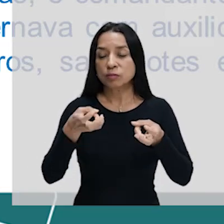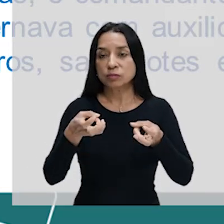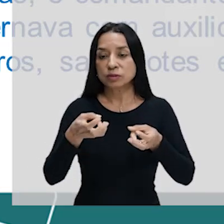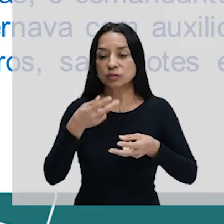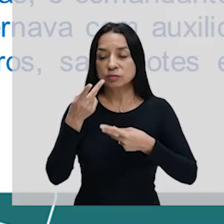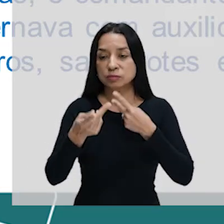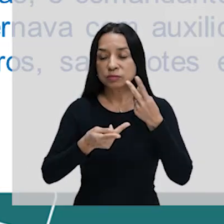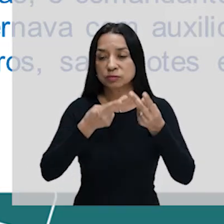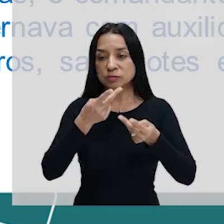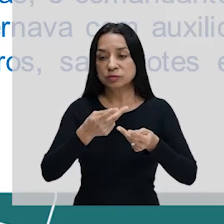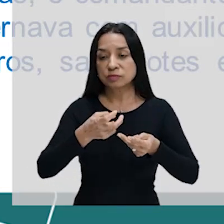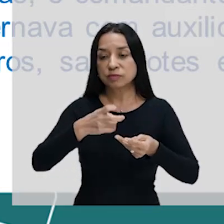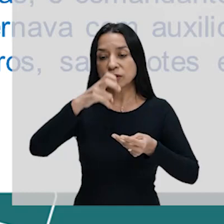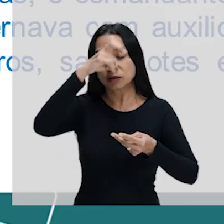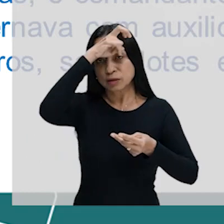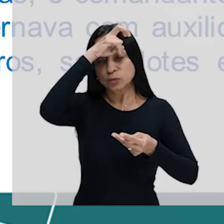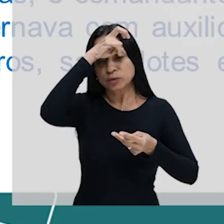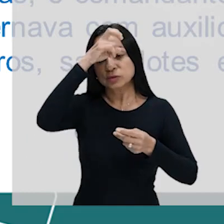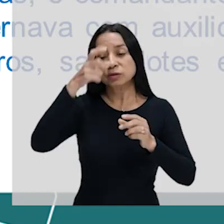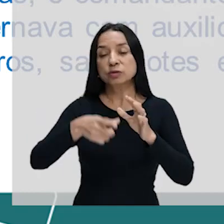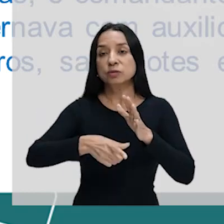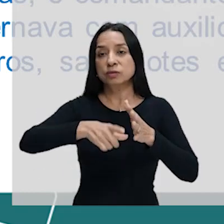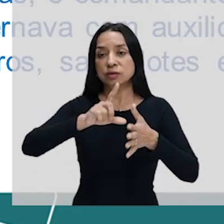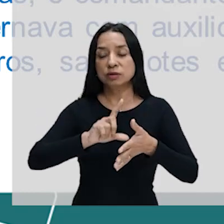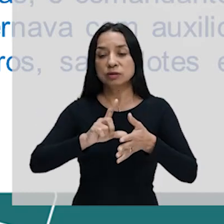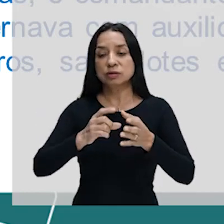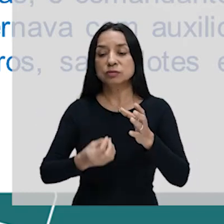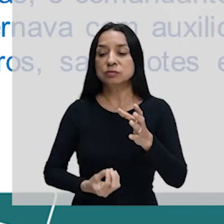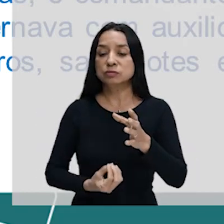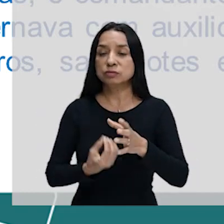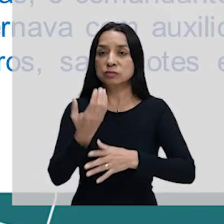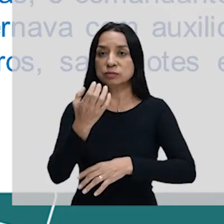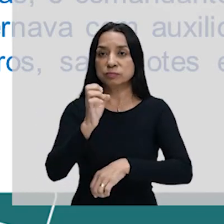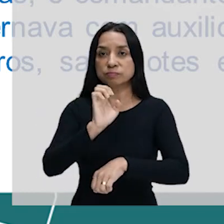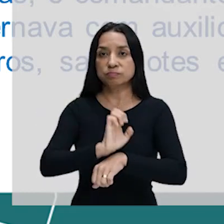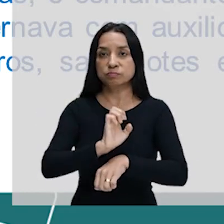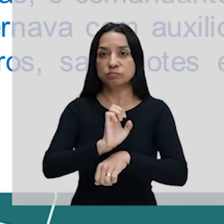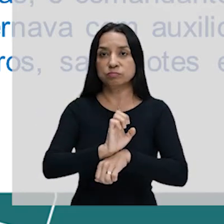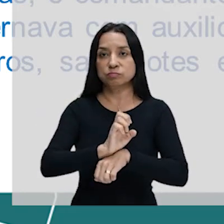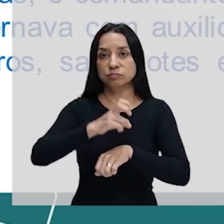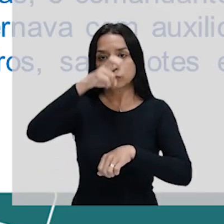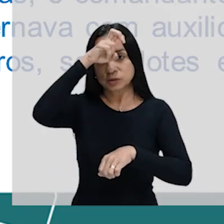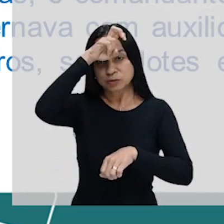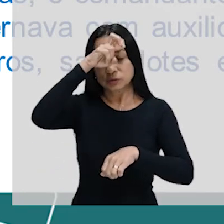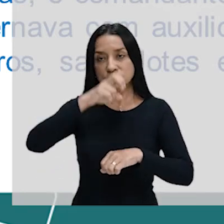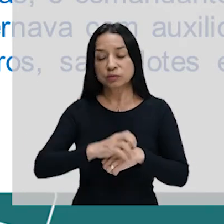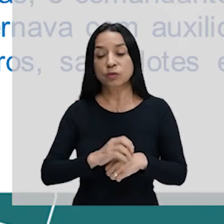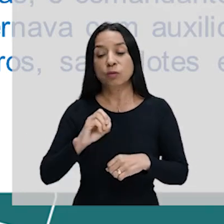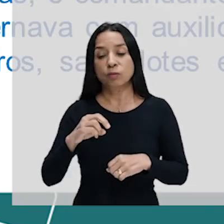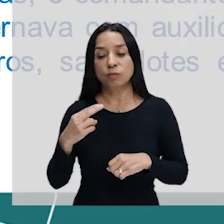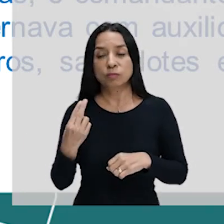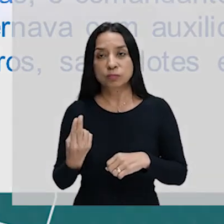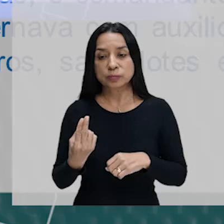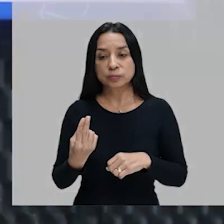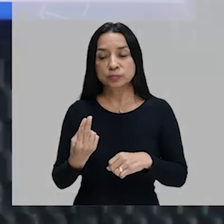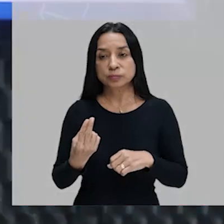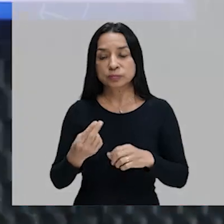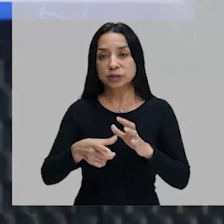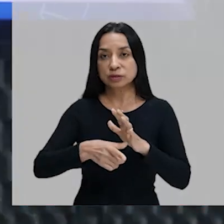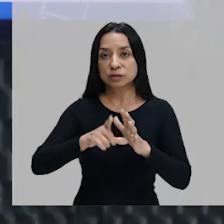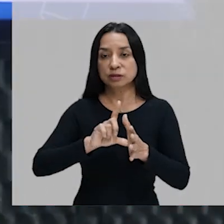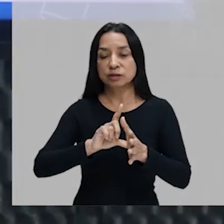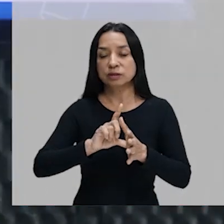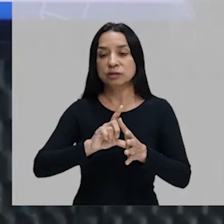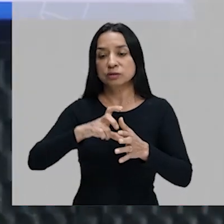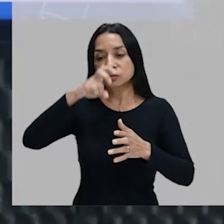Egito, antes do nascimento do Estado egípcio, ou seja, antes do Egito